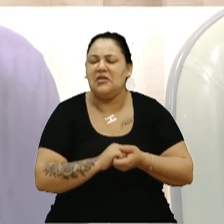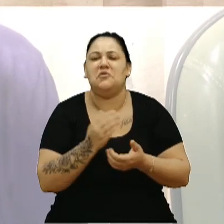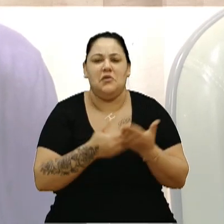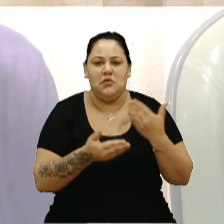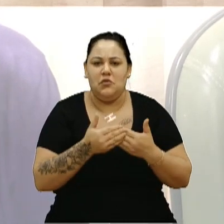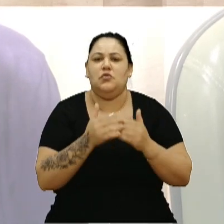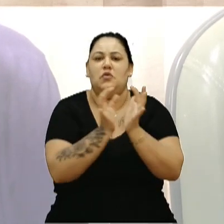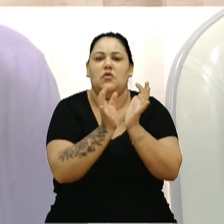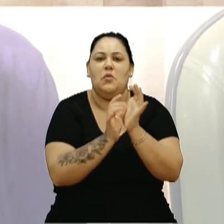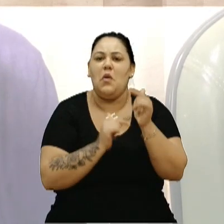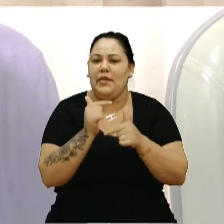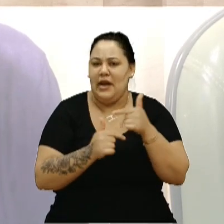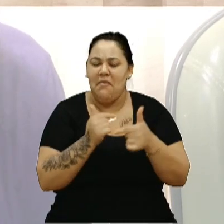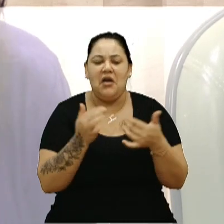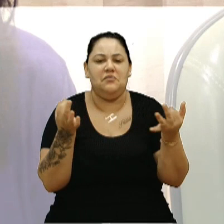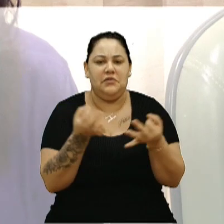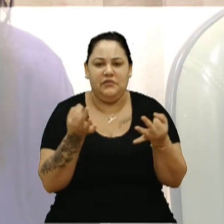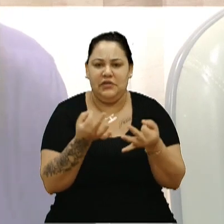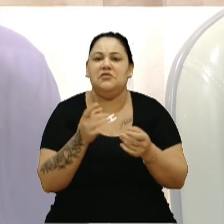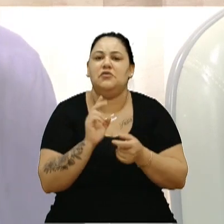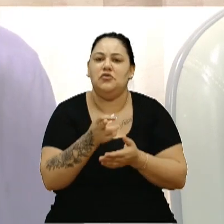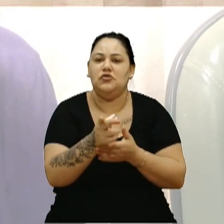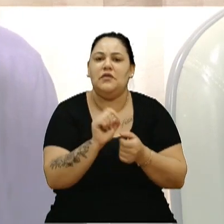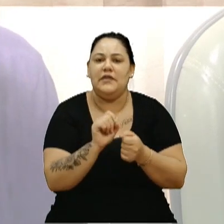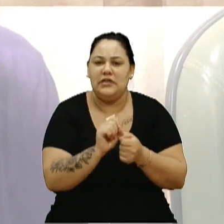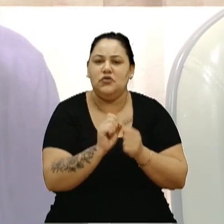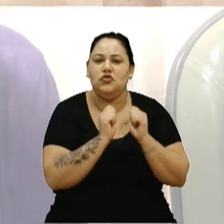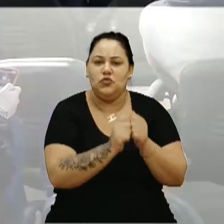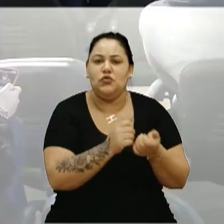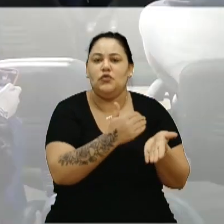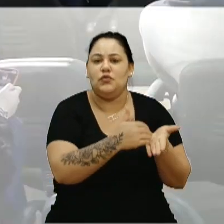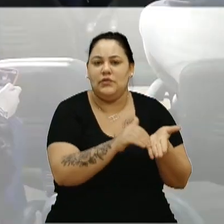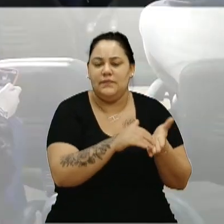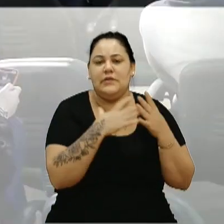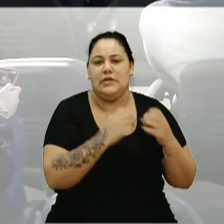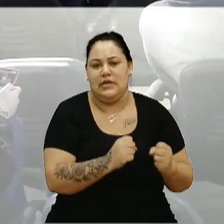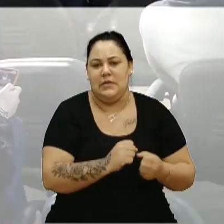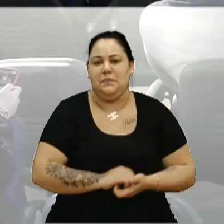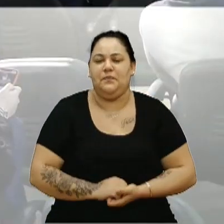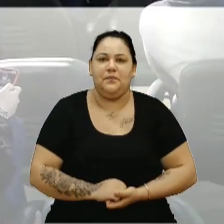pelo trabalho profícuo e eficiente que vem fazendo frente à Secretaria. Era isso. Obrigado.